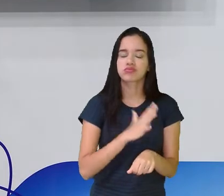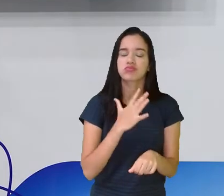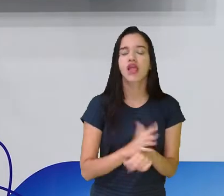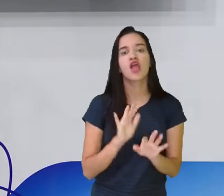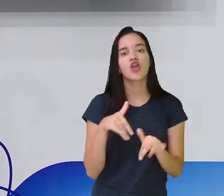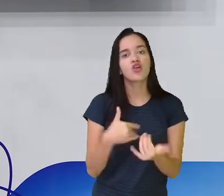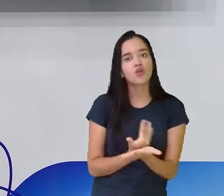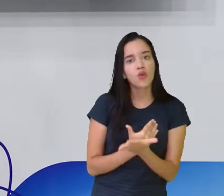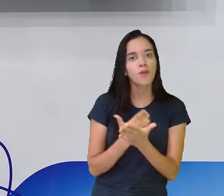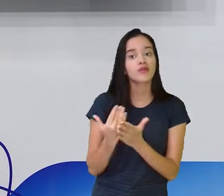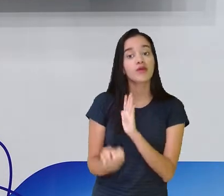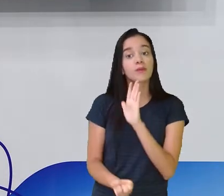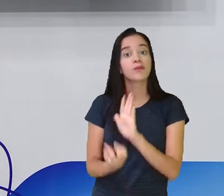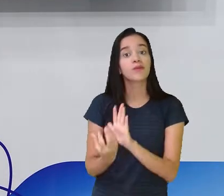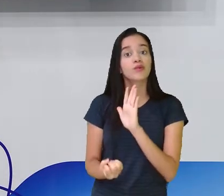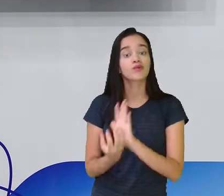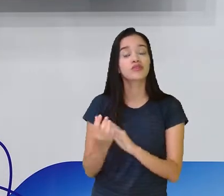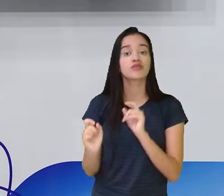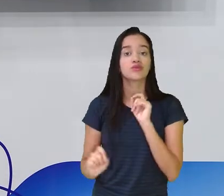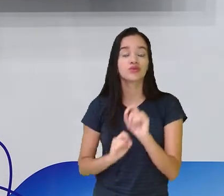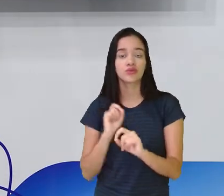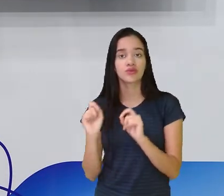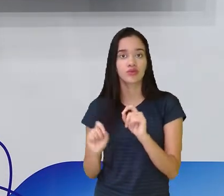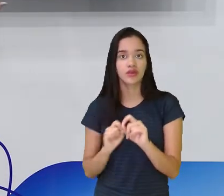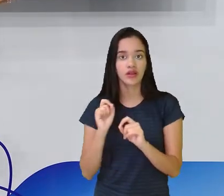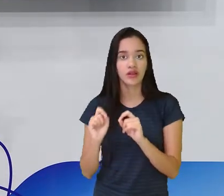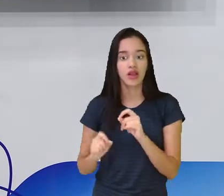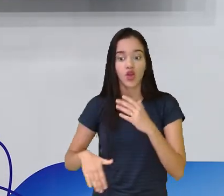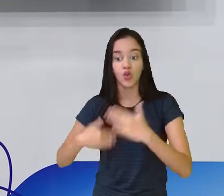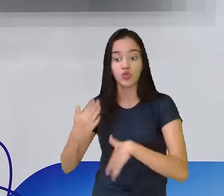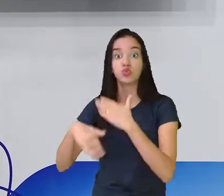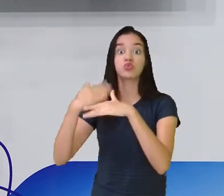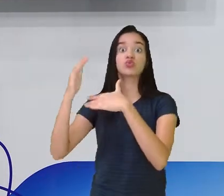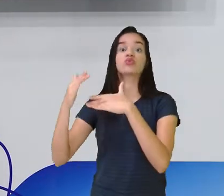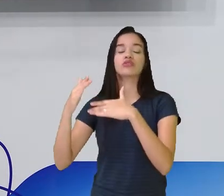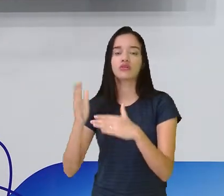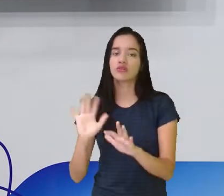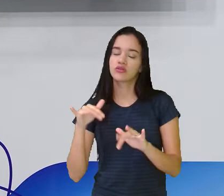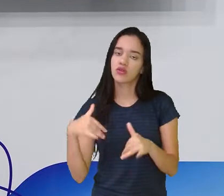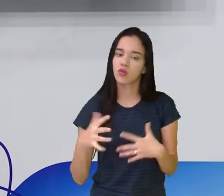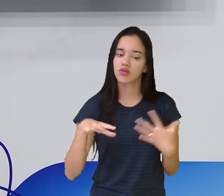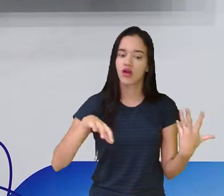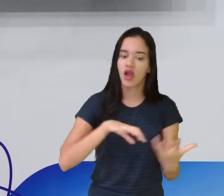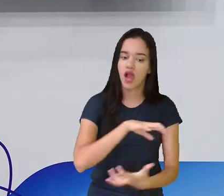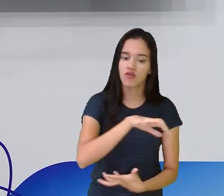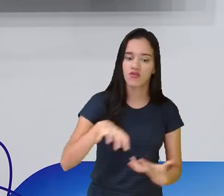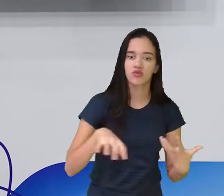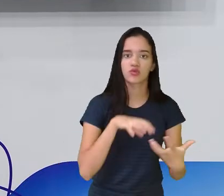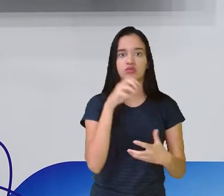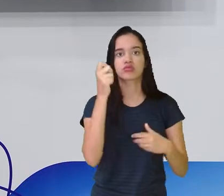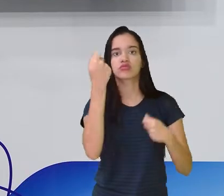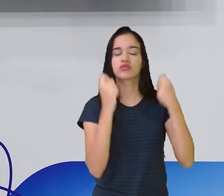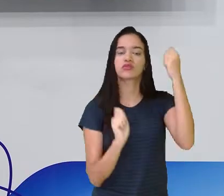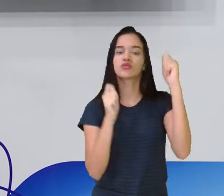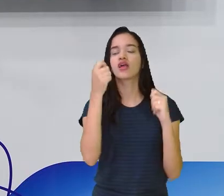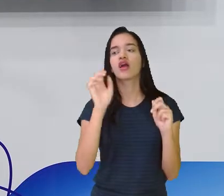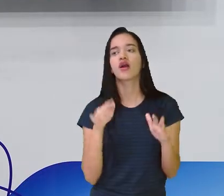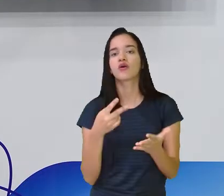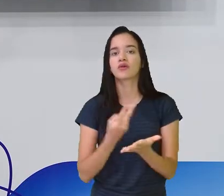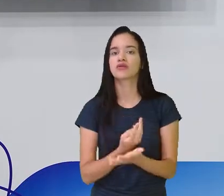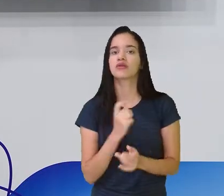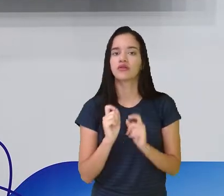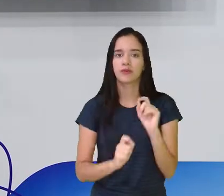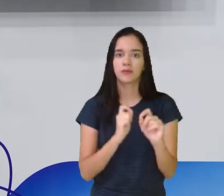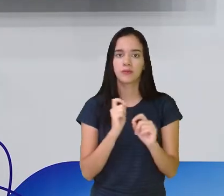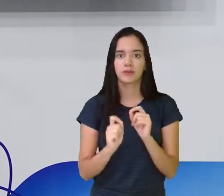e começaram a produzir o quê? Em grande escala. E quando essa Revolução Industrial aconteceu, o que foi que aconteceu também?